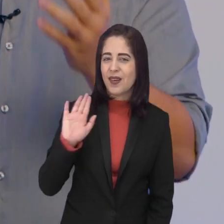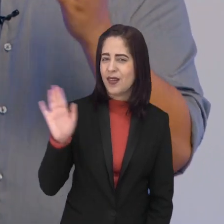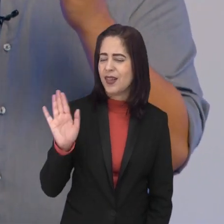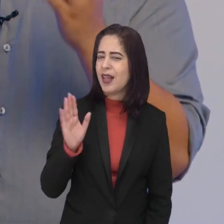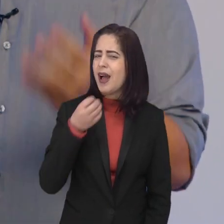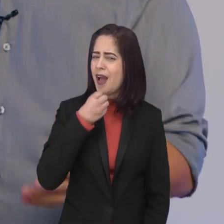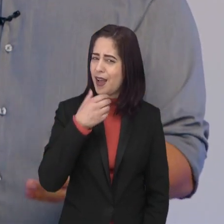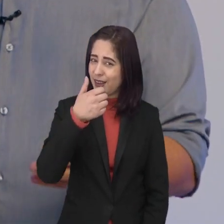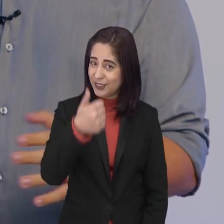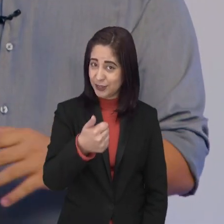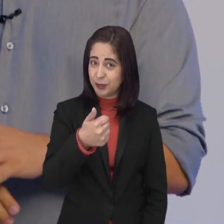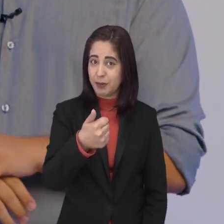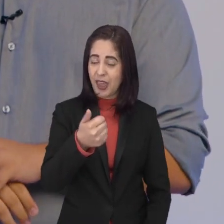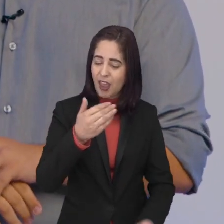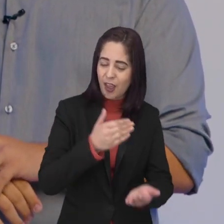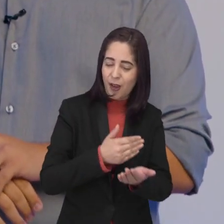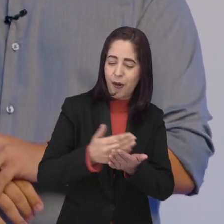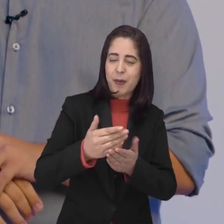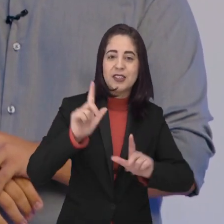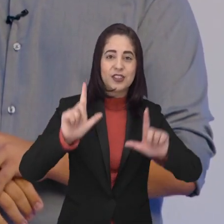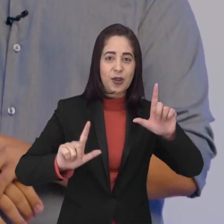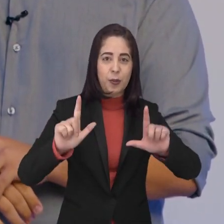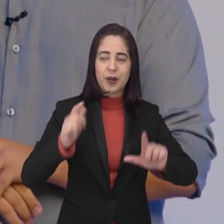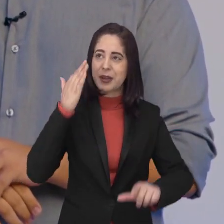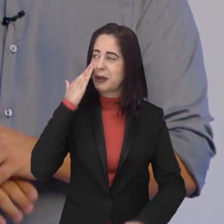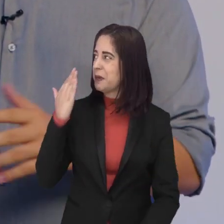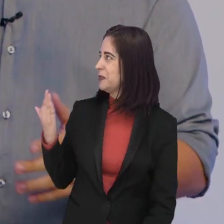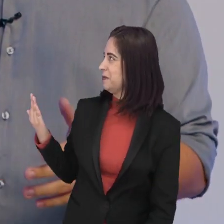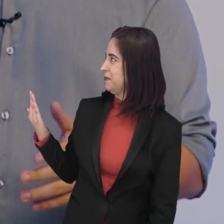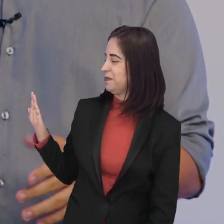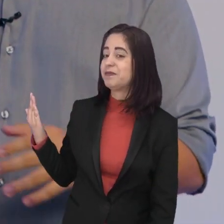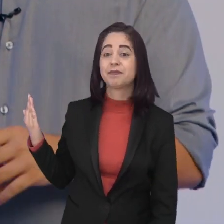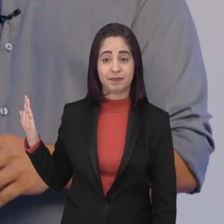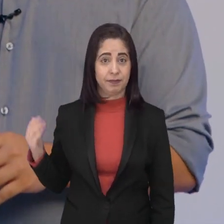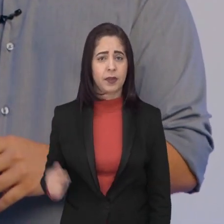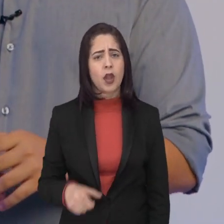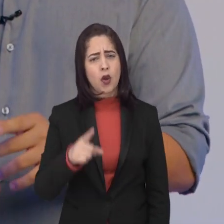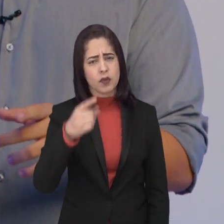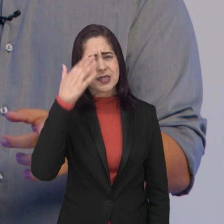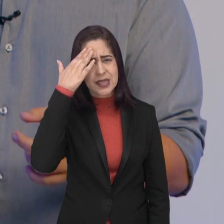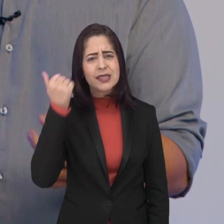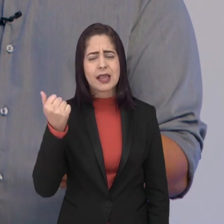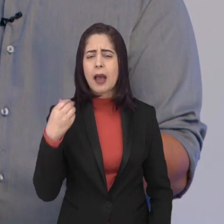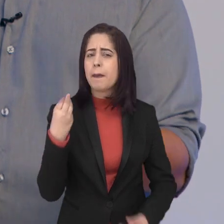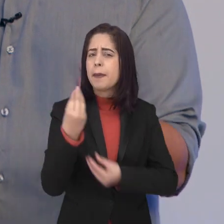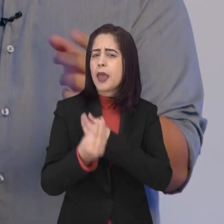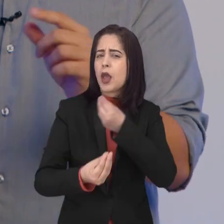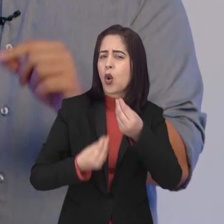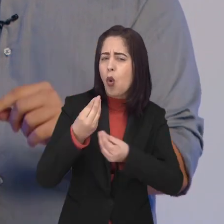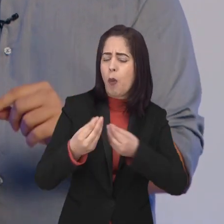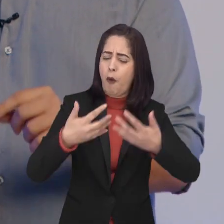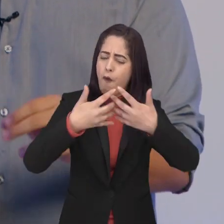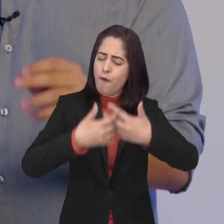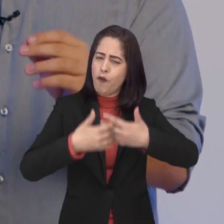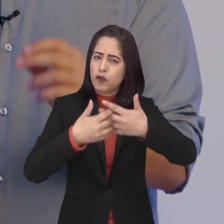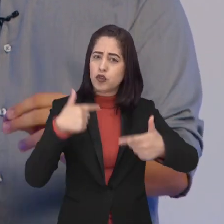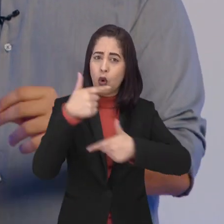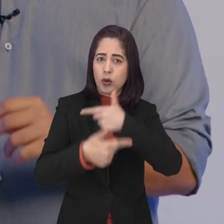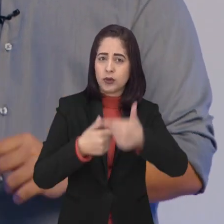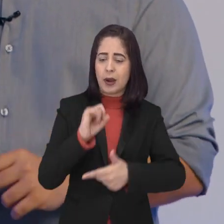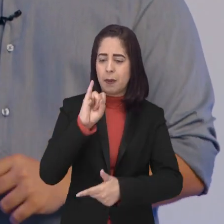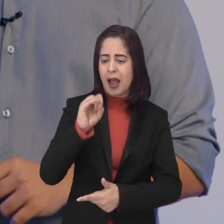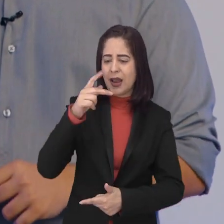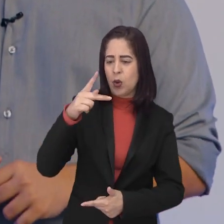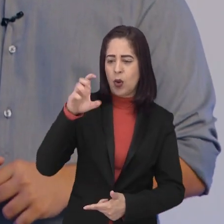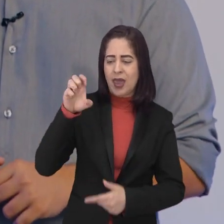Olá, como vai você? Tô chegando com mais um Cidadania em Pauta. Olha só, você sabe como é o trabalho do IPEM, o Instituto